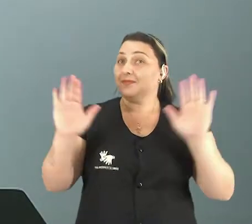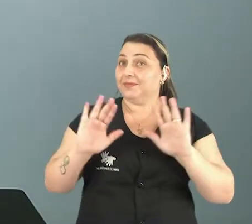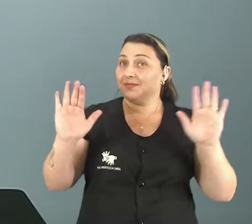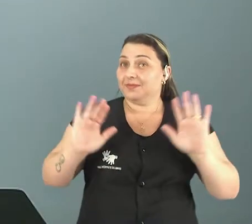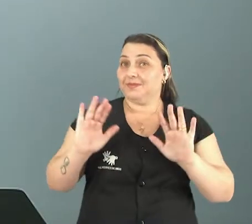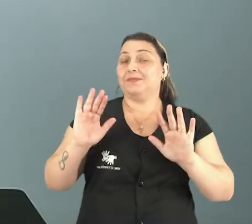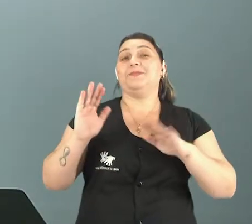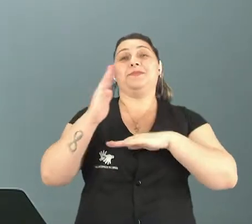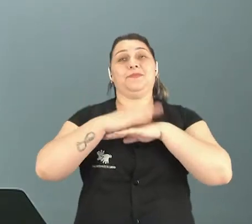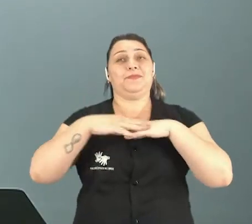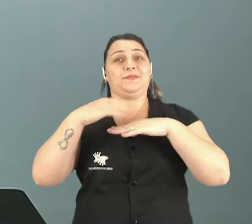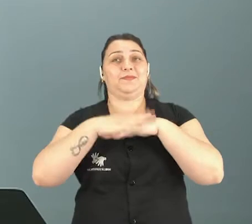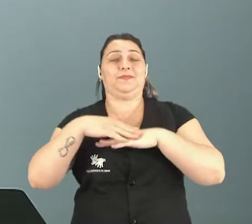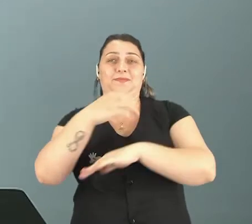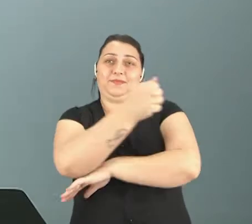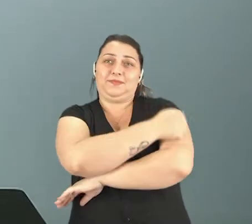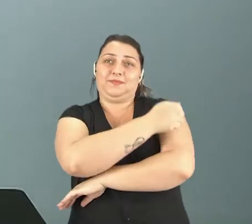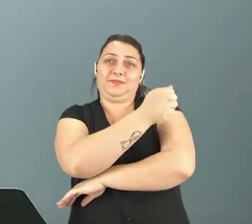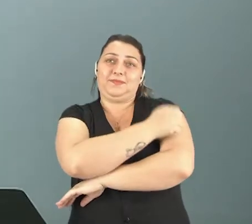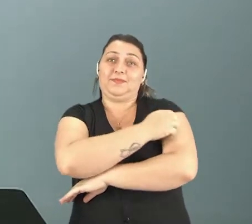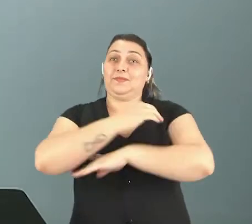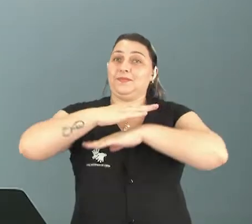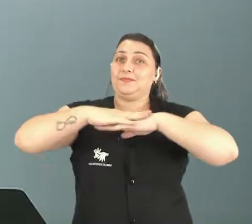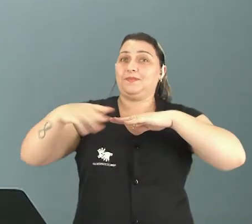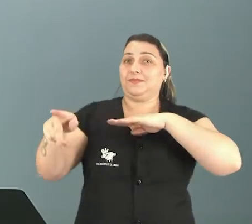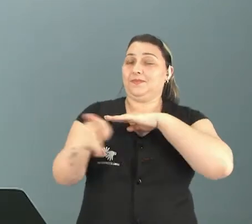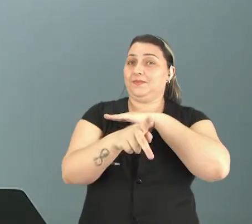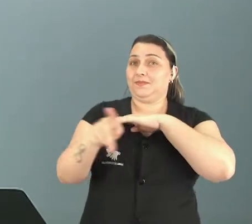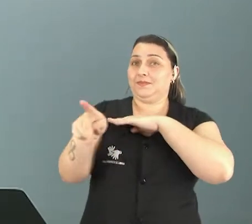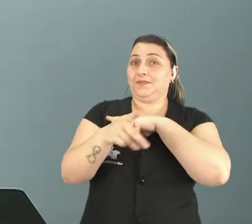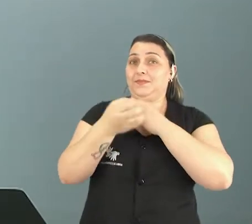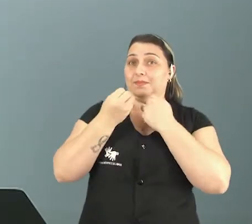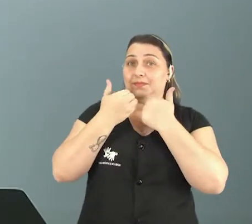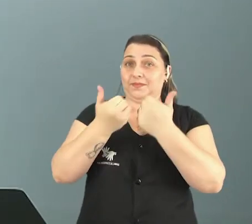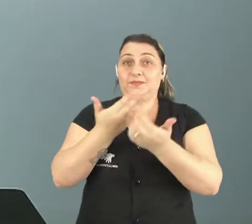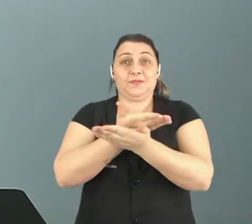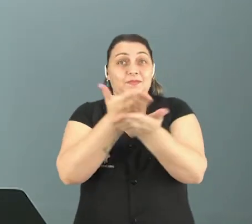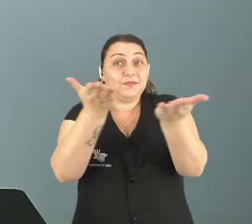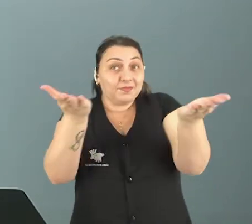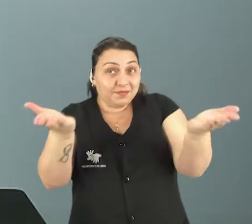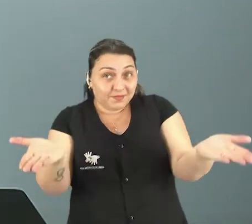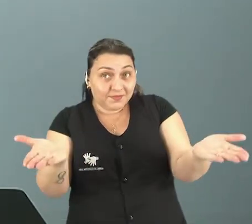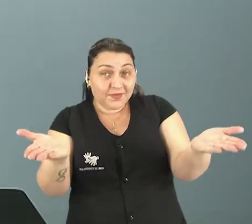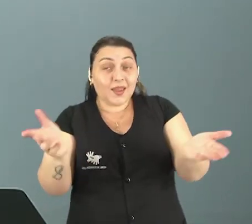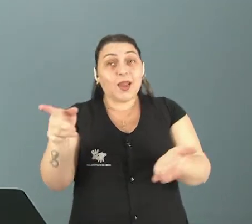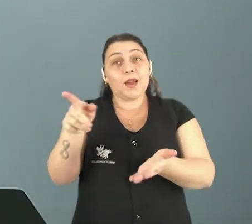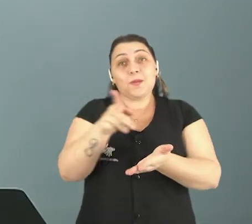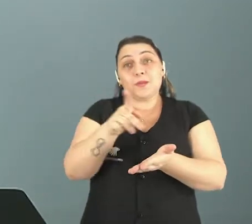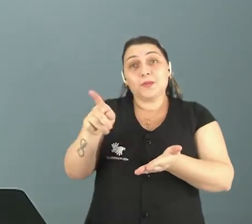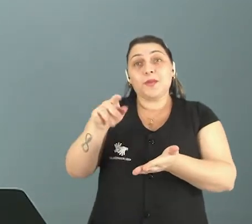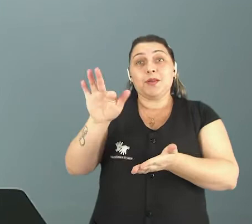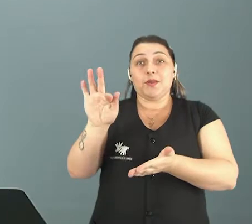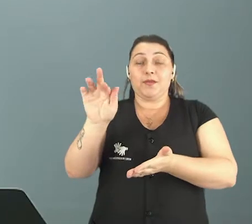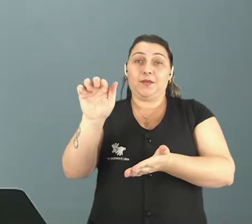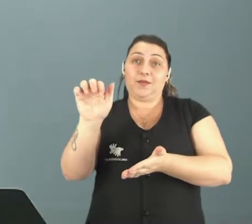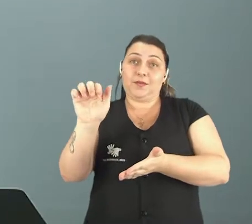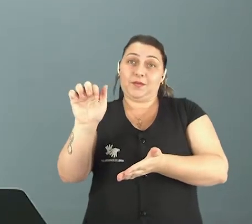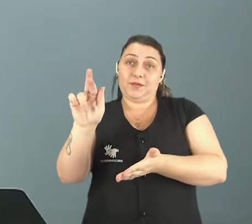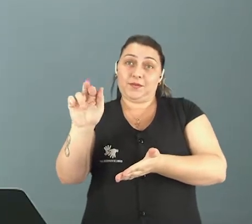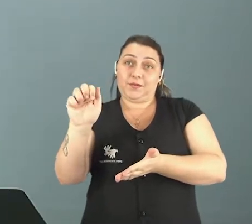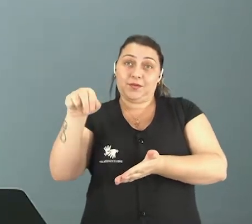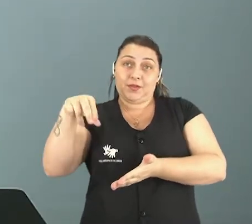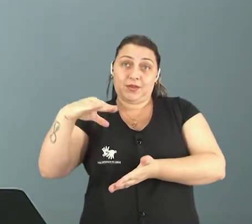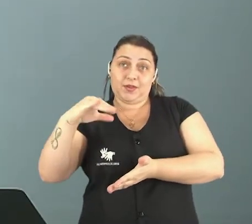Olá, queridos alunos, queridos professores, tudo bem com vocês? Sou a professora Francisca